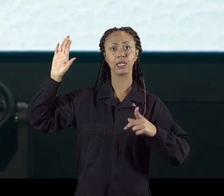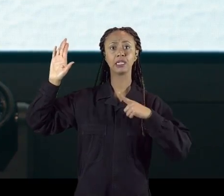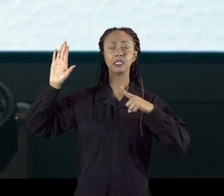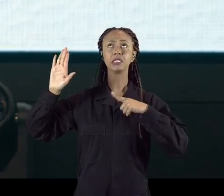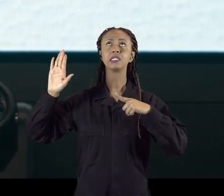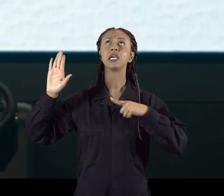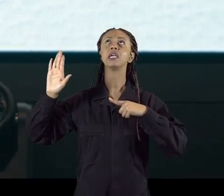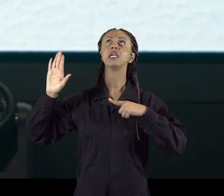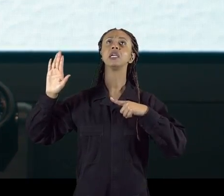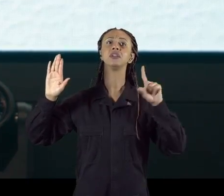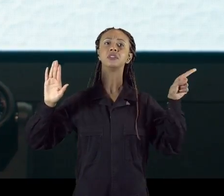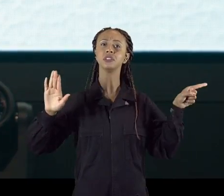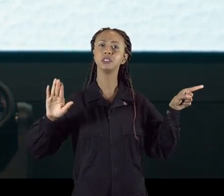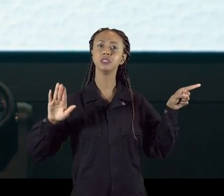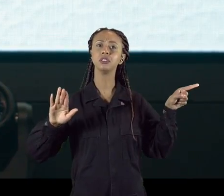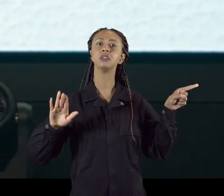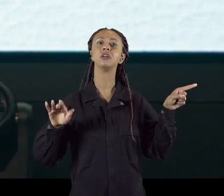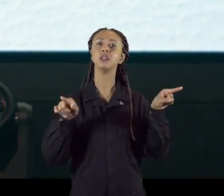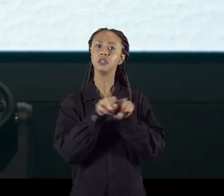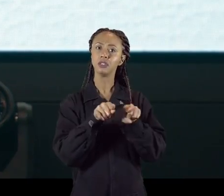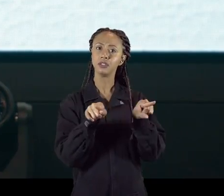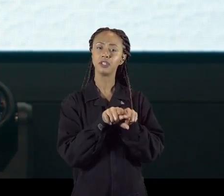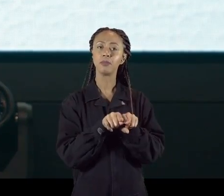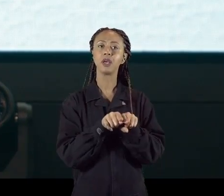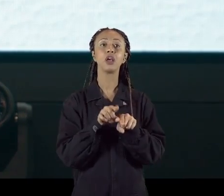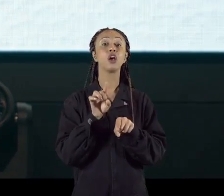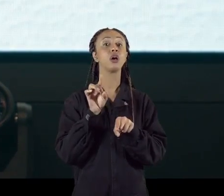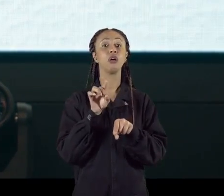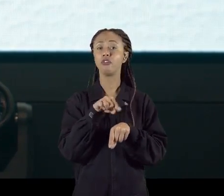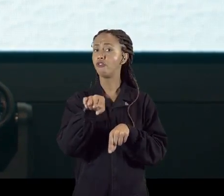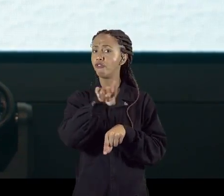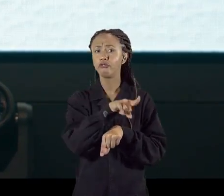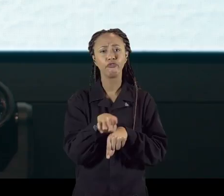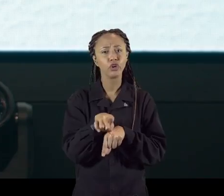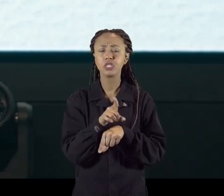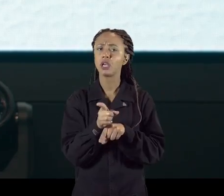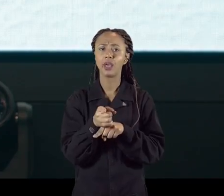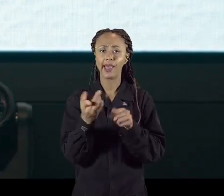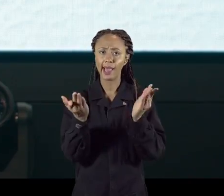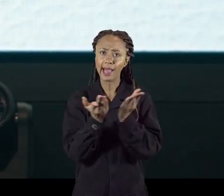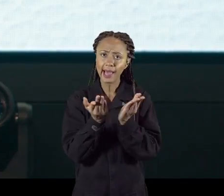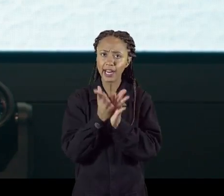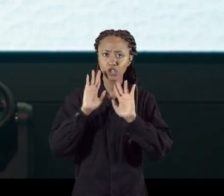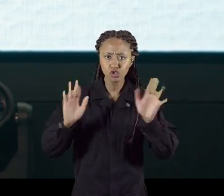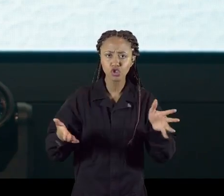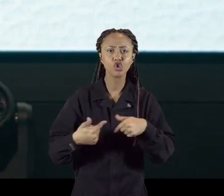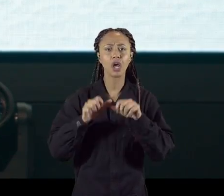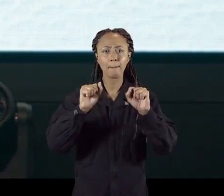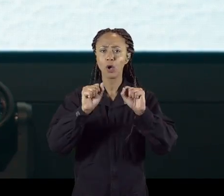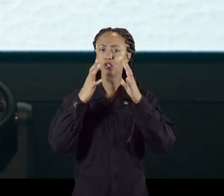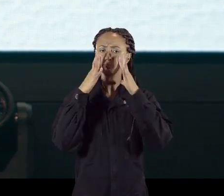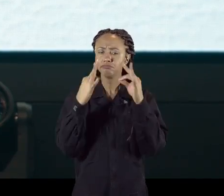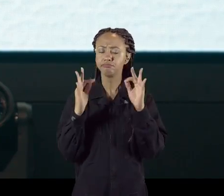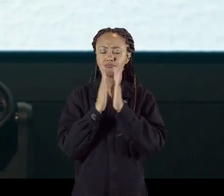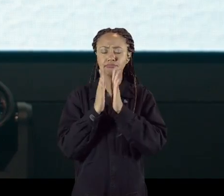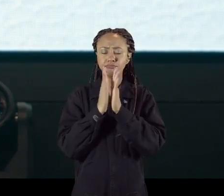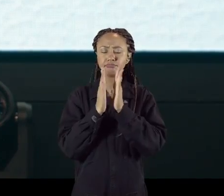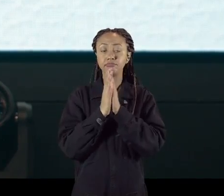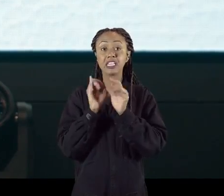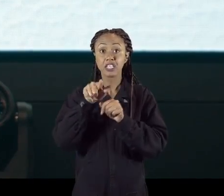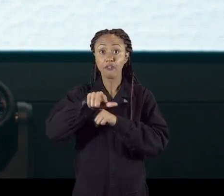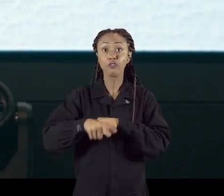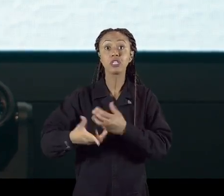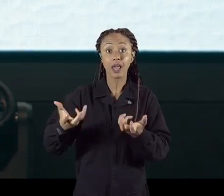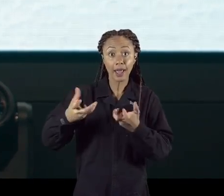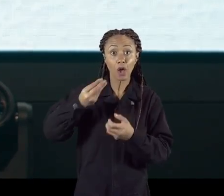desse lado aqui igreja fica com os olhos fechados e só interessa a cada um de nós alguém aqui se houver levante a sua mão não perder essa